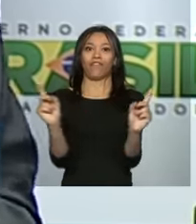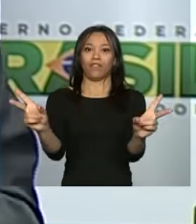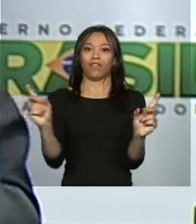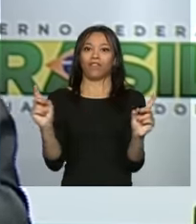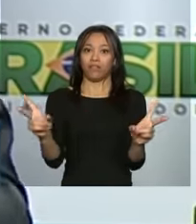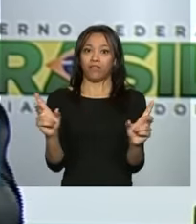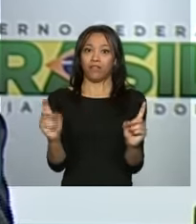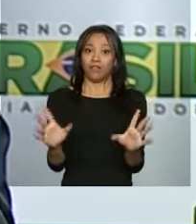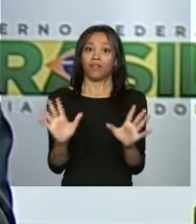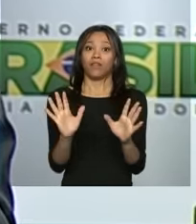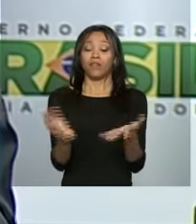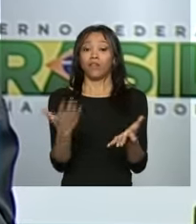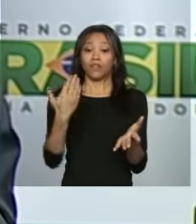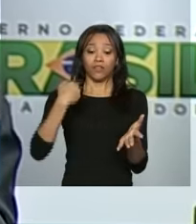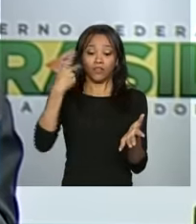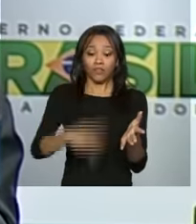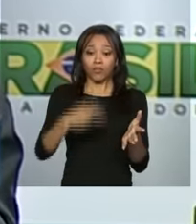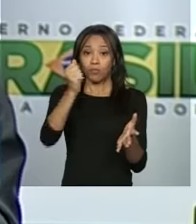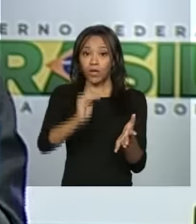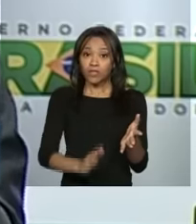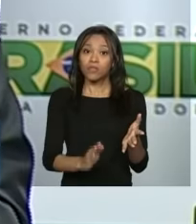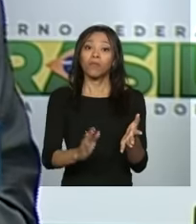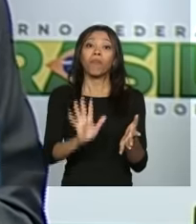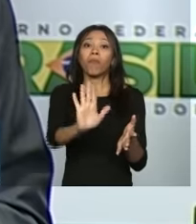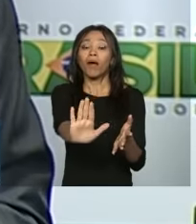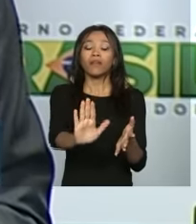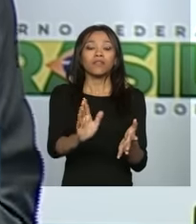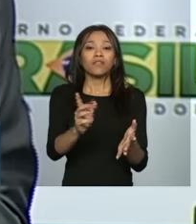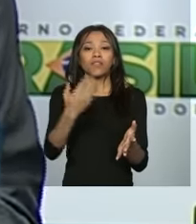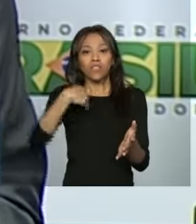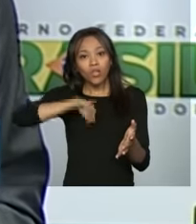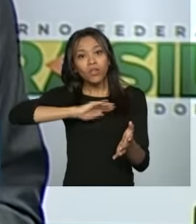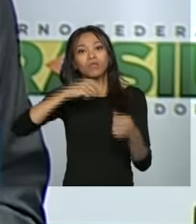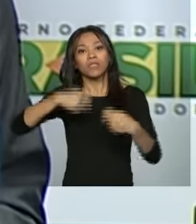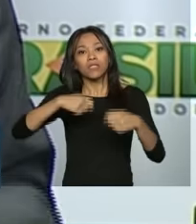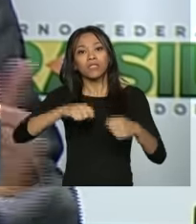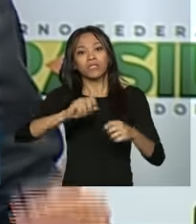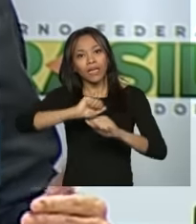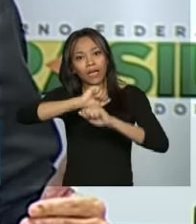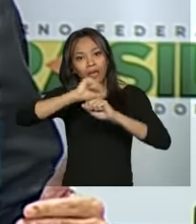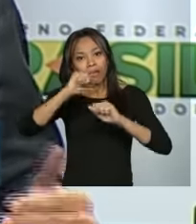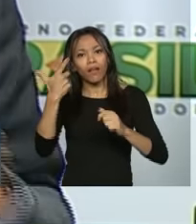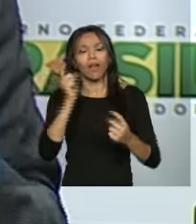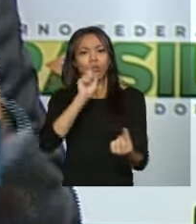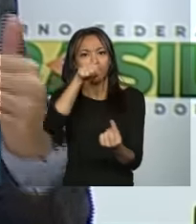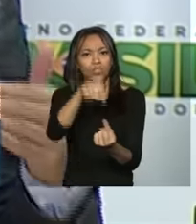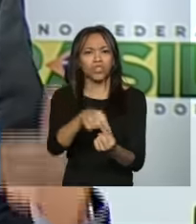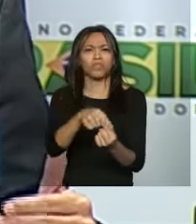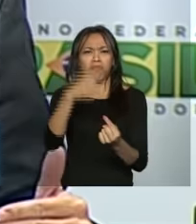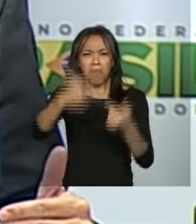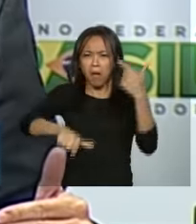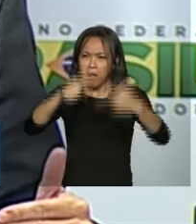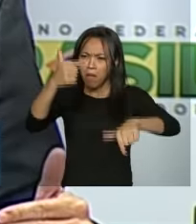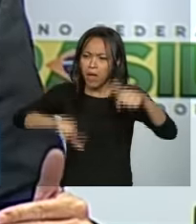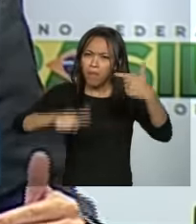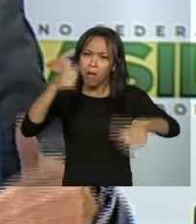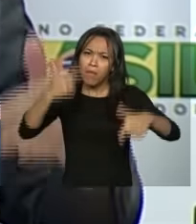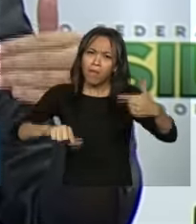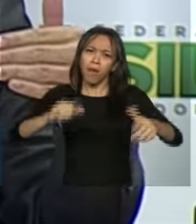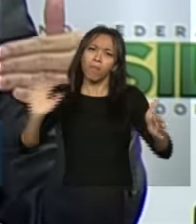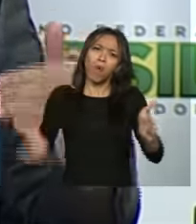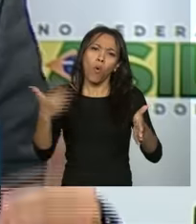eh destruir a nossa indústria Nacional mas ao mesmo tempo nós temos claramente o objetivo de aumentar a concorrência aumentar a